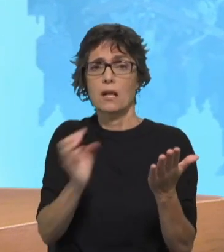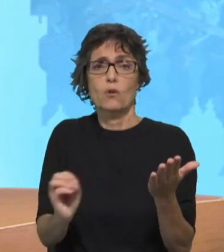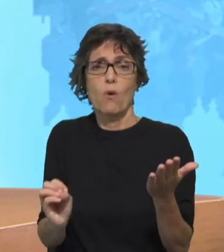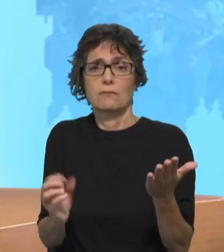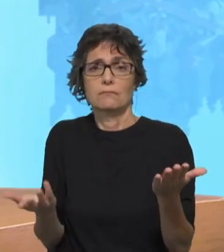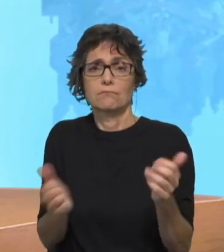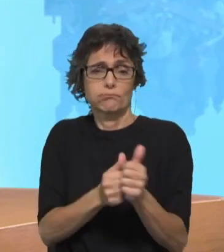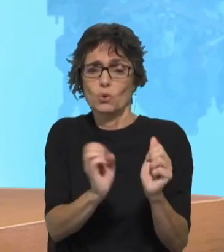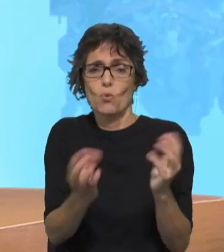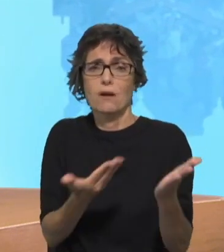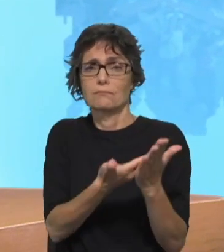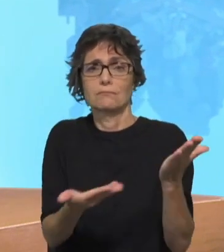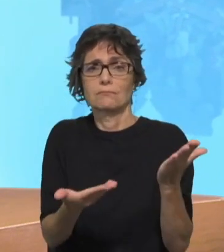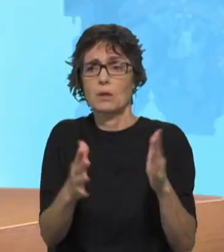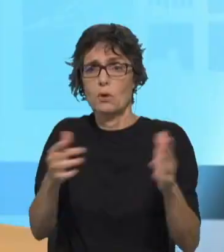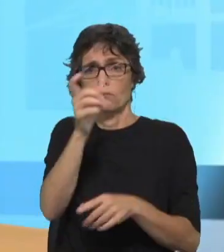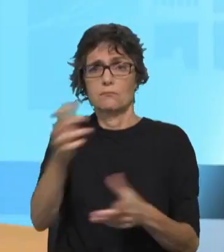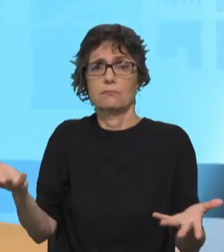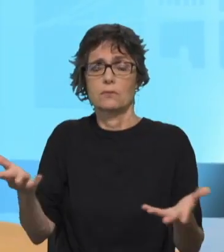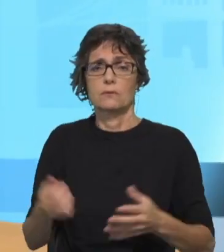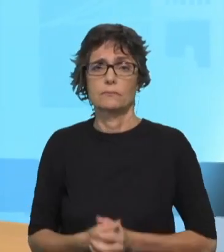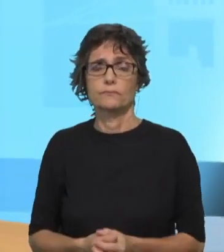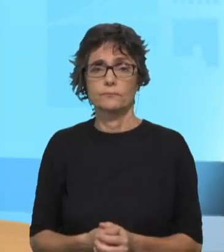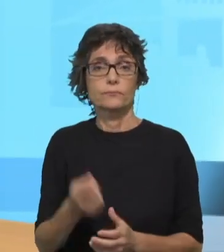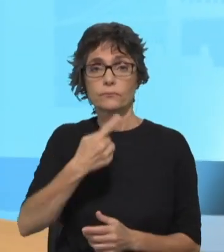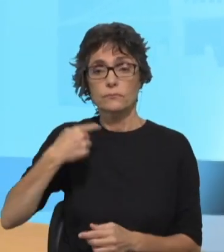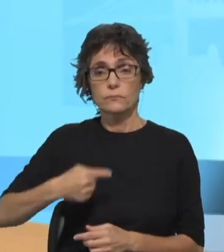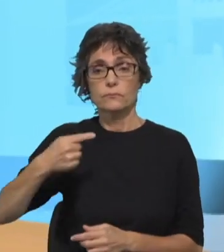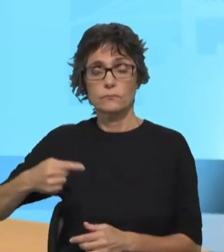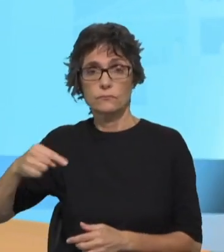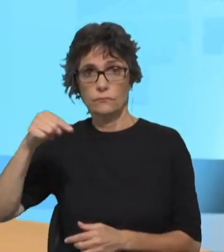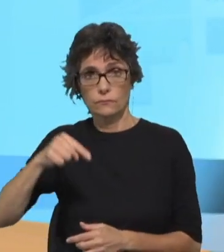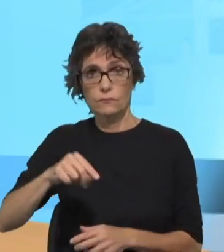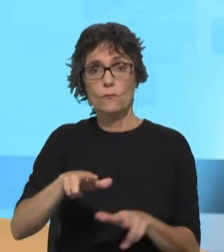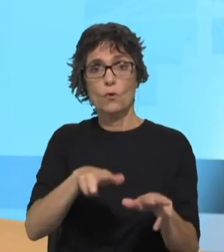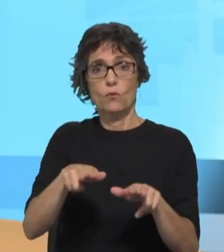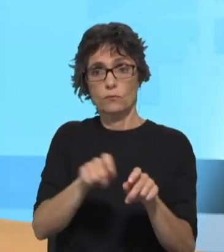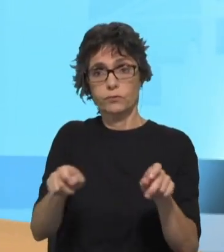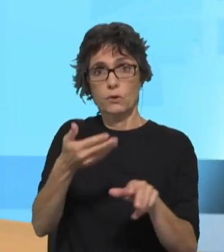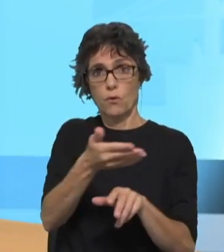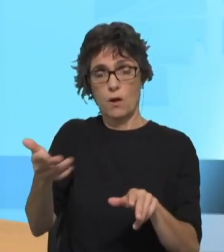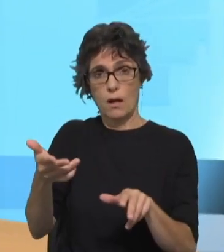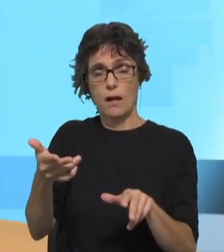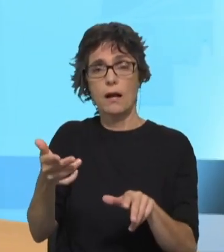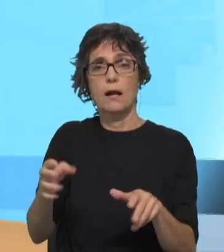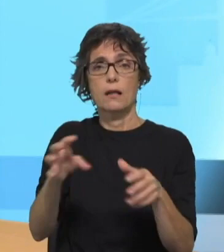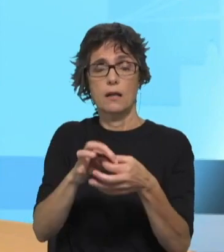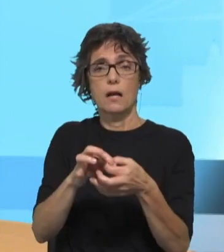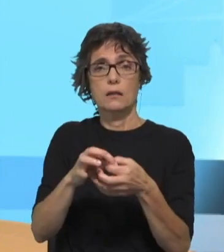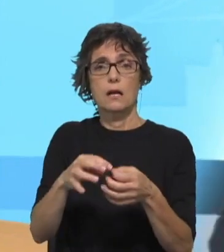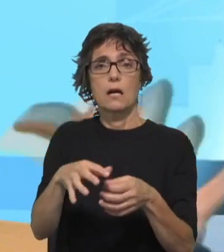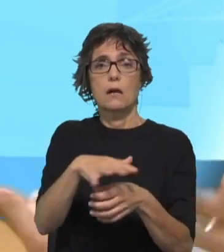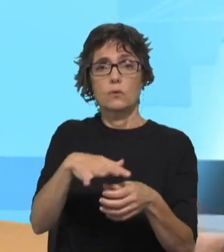acontece. Em cada semana nós vemos neste programa um vídeo que mostra uma situação do mundo onde